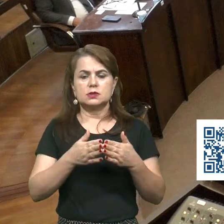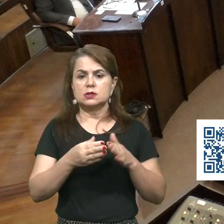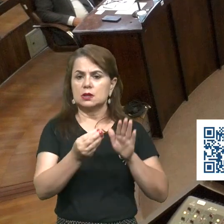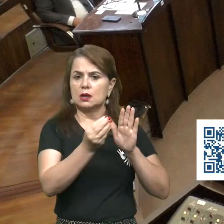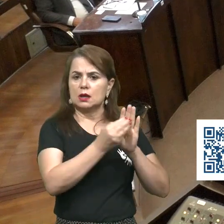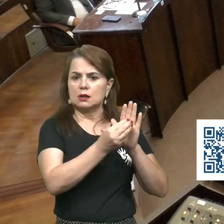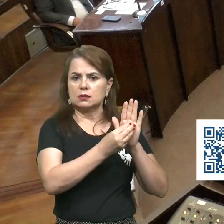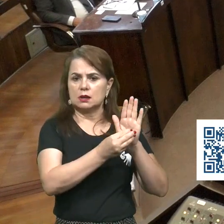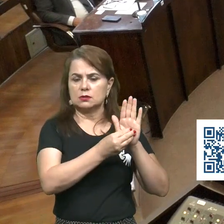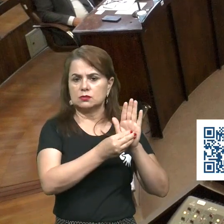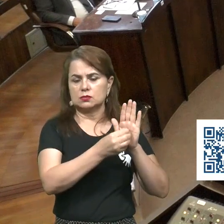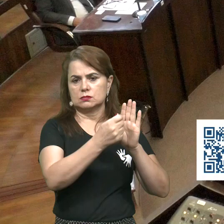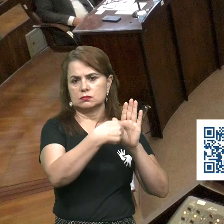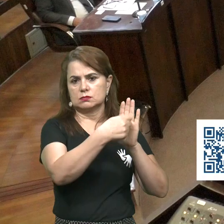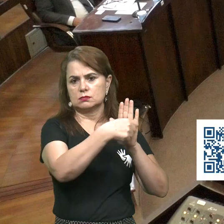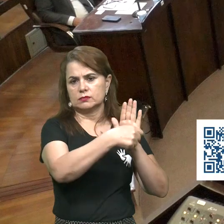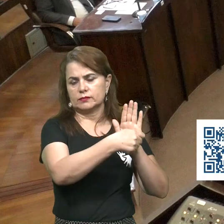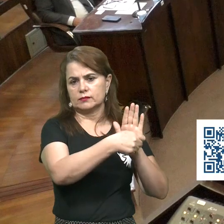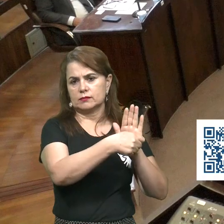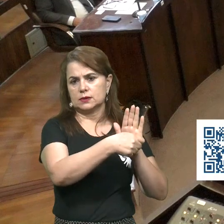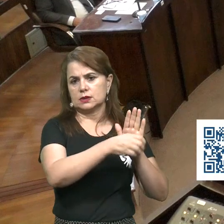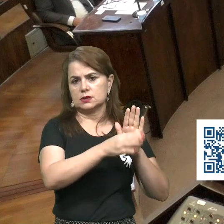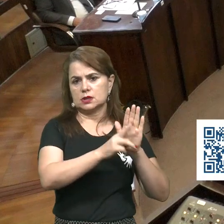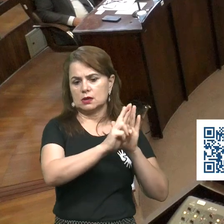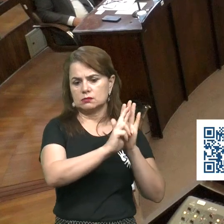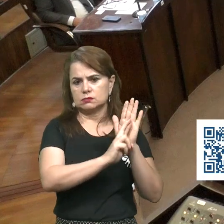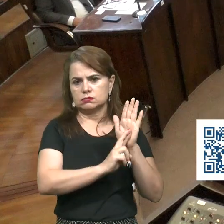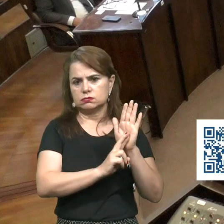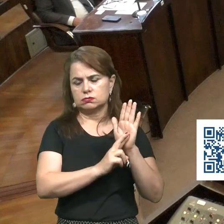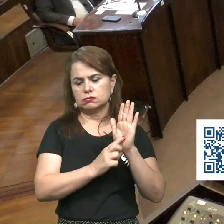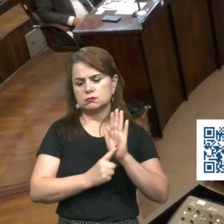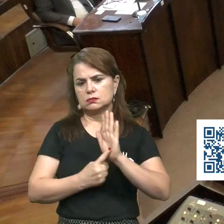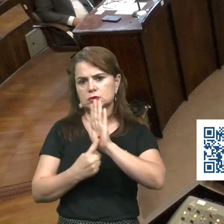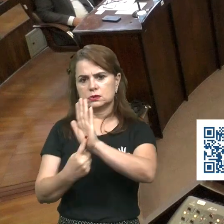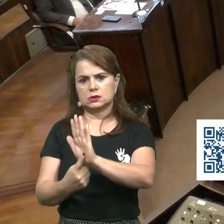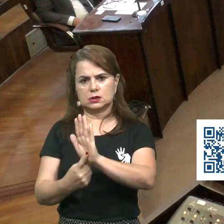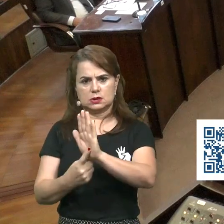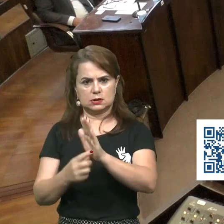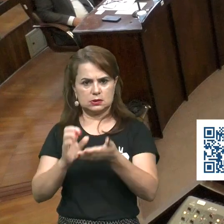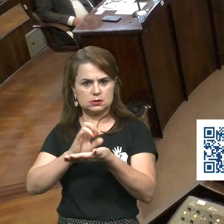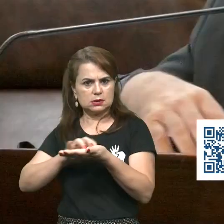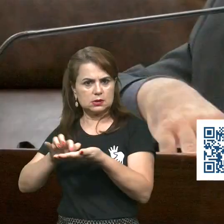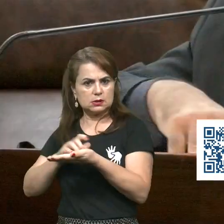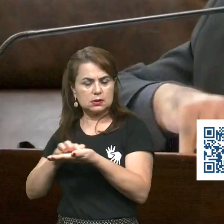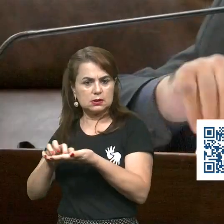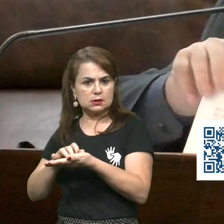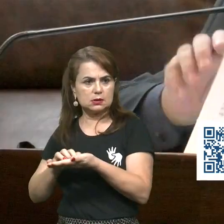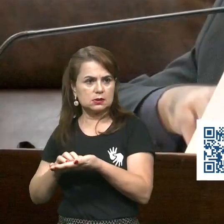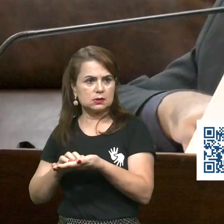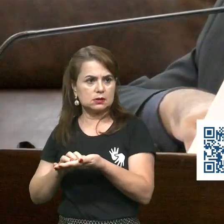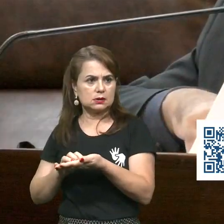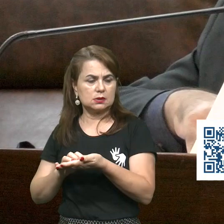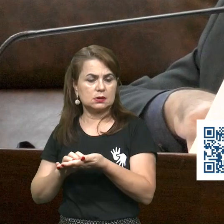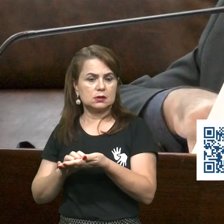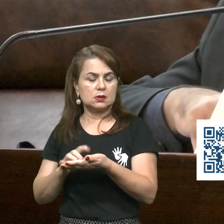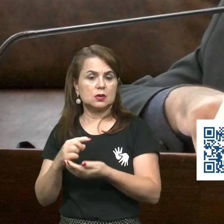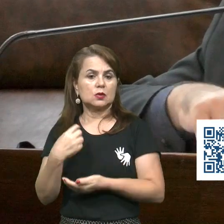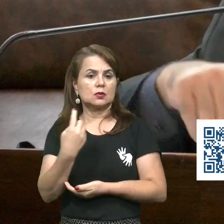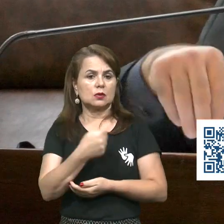encaminhei a redação para a secretaria, onde a